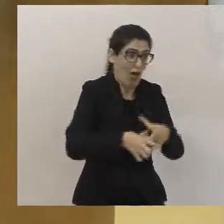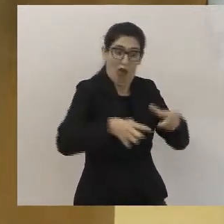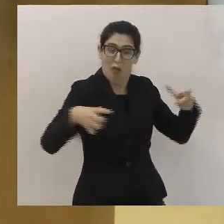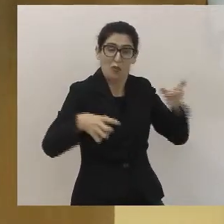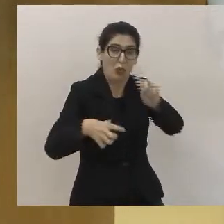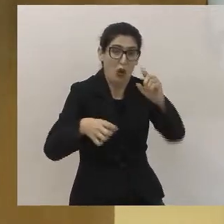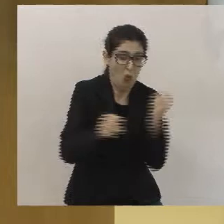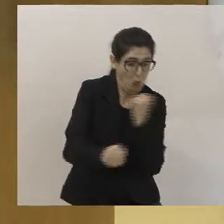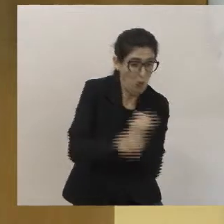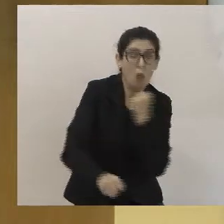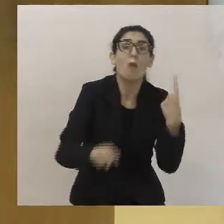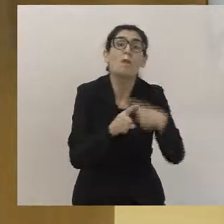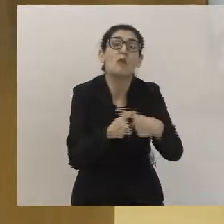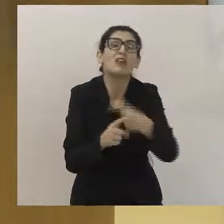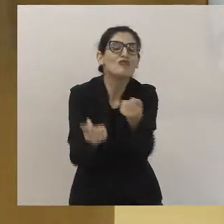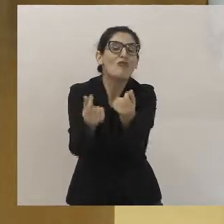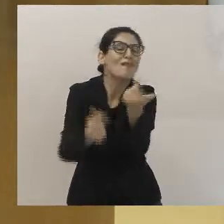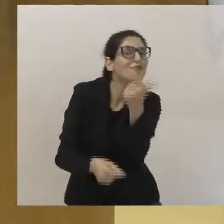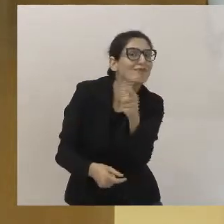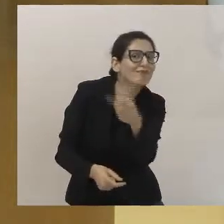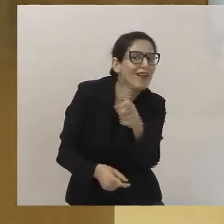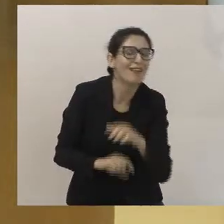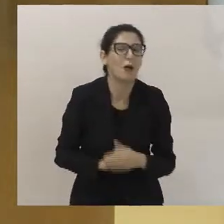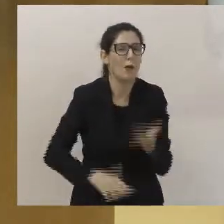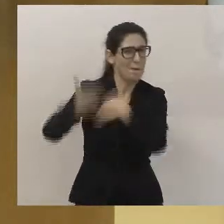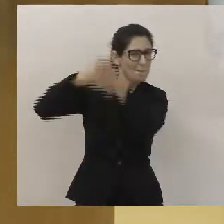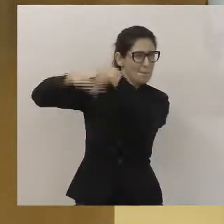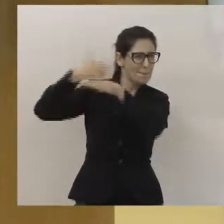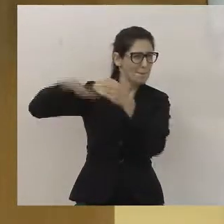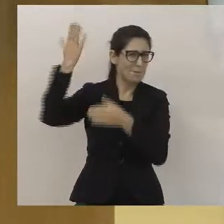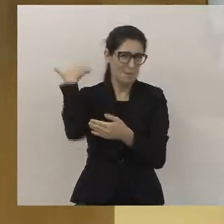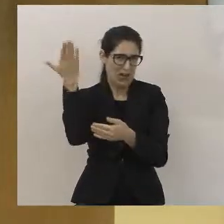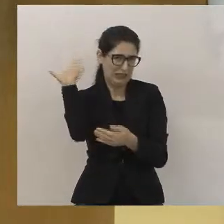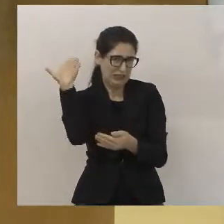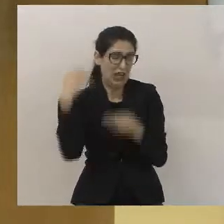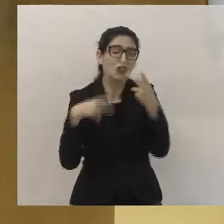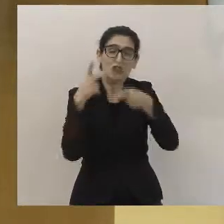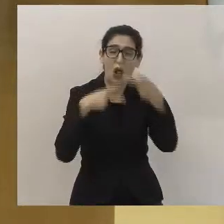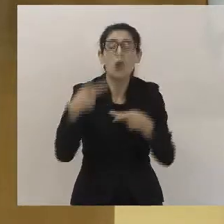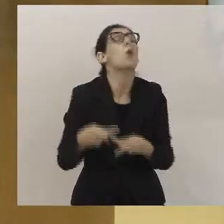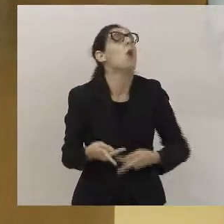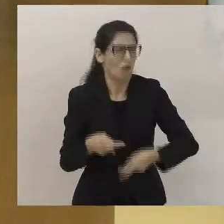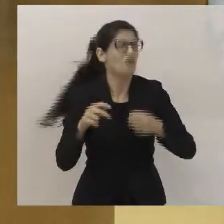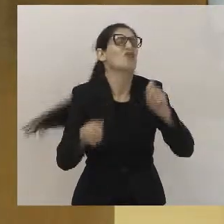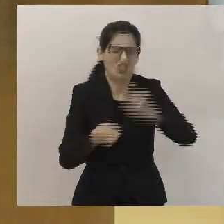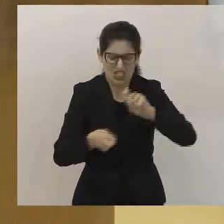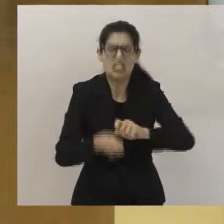mas atrás não foi falado isso lá atrás foi falado que tinha condição de fazer